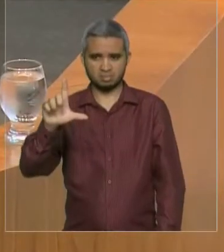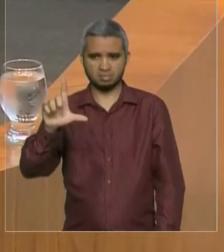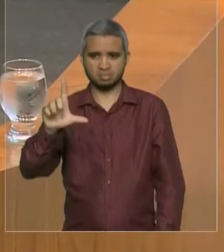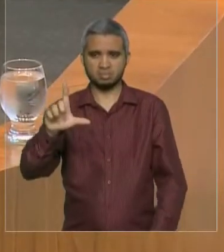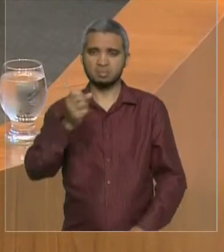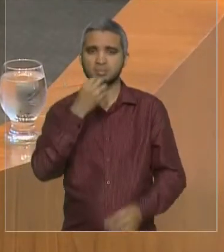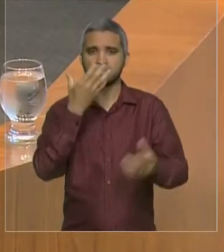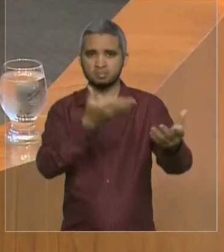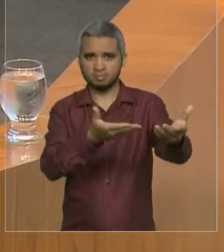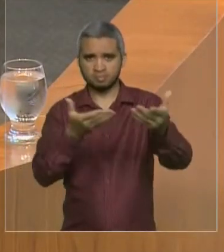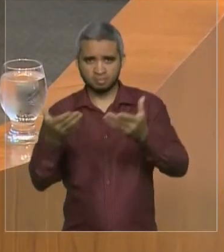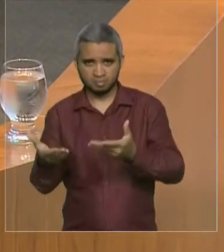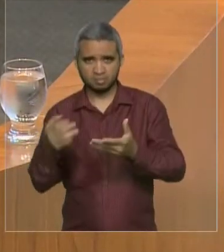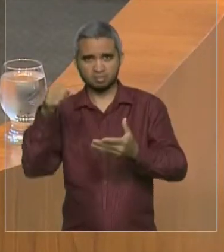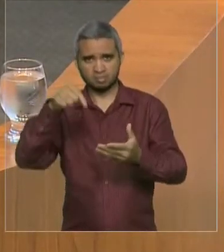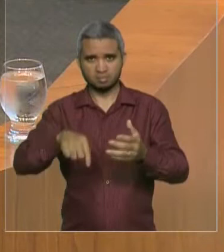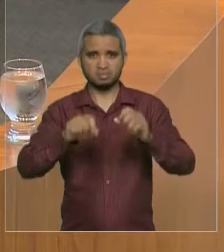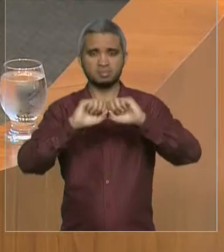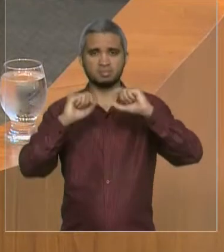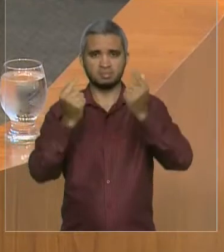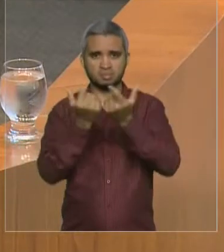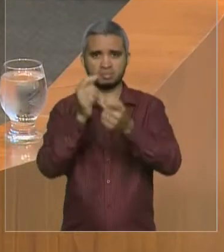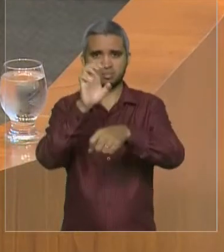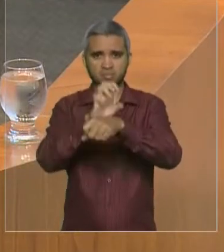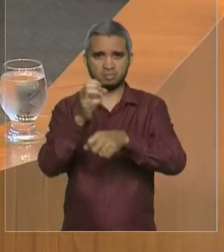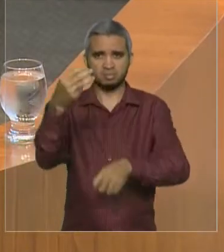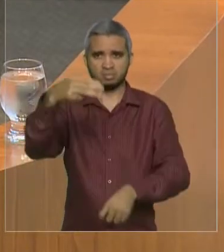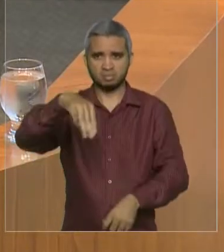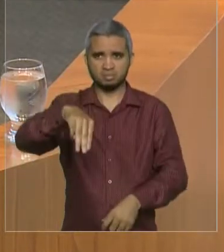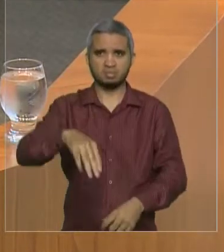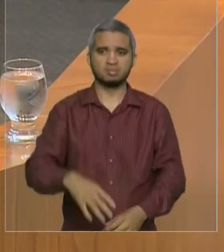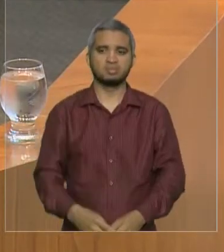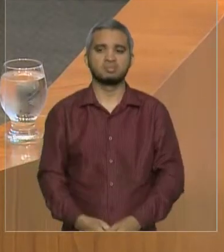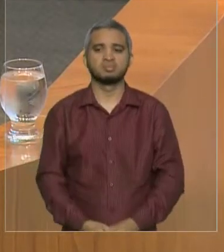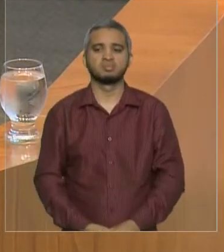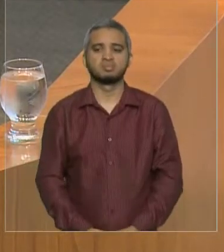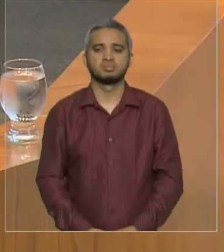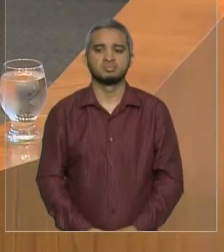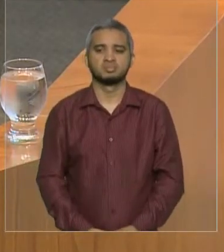sejam bem-vindos à Assembleia Legislativa do Estado do Maranhão.